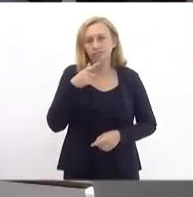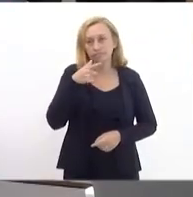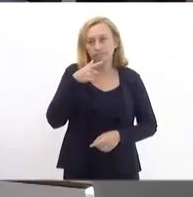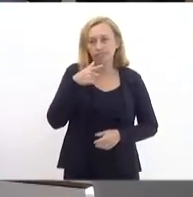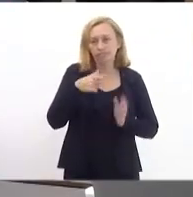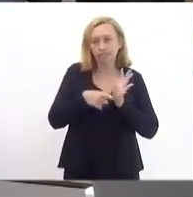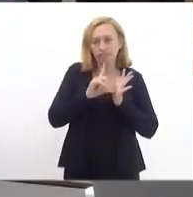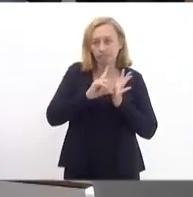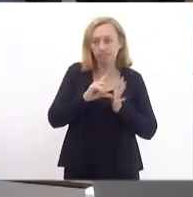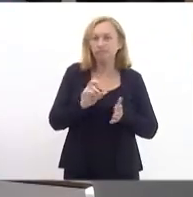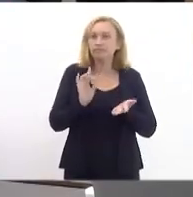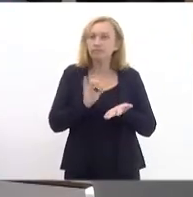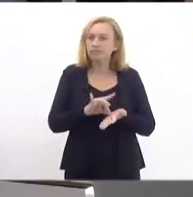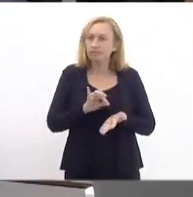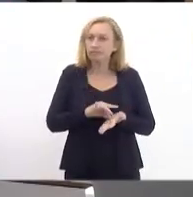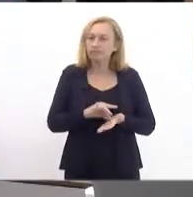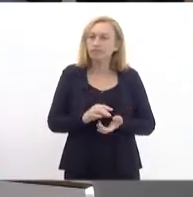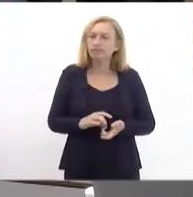Na verdade,